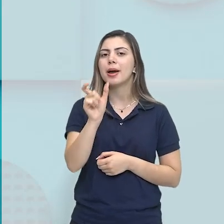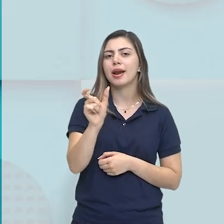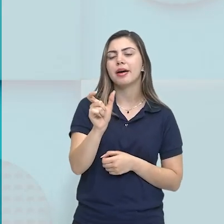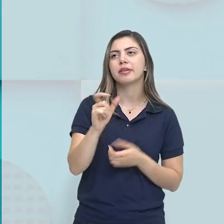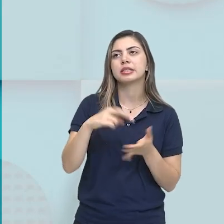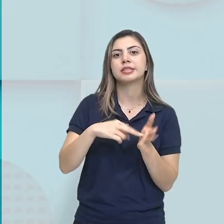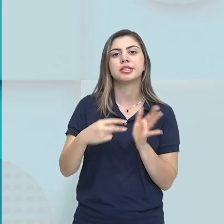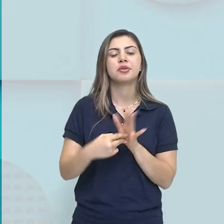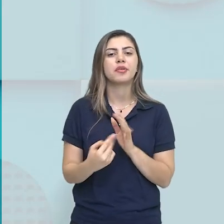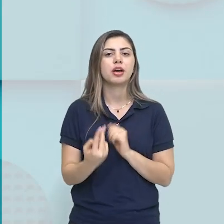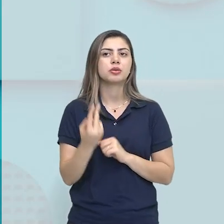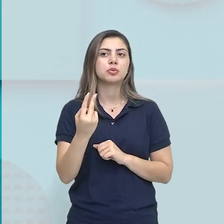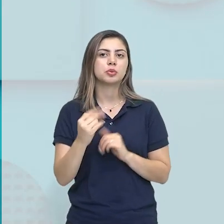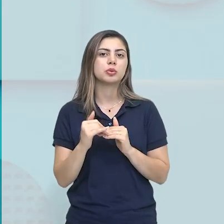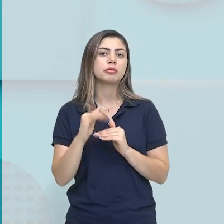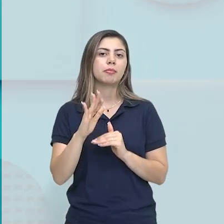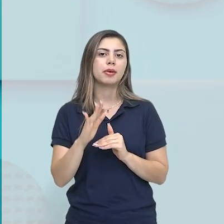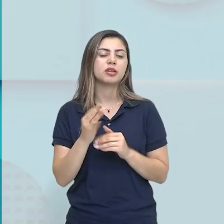gente pode